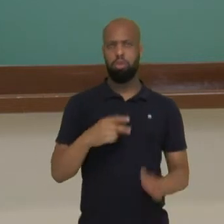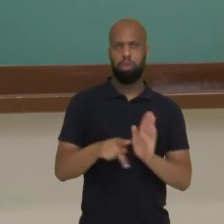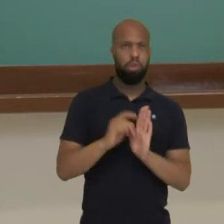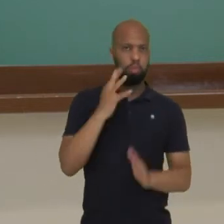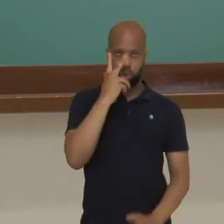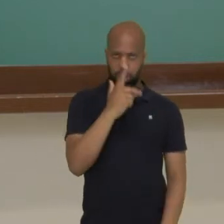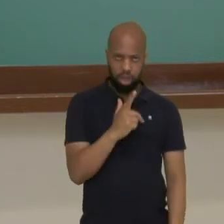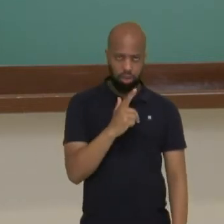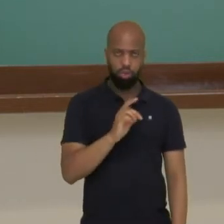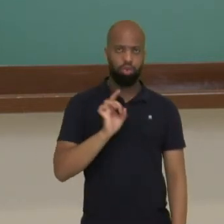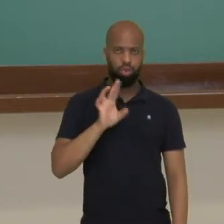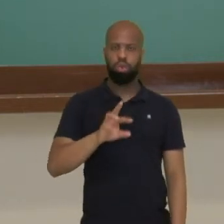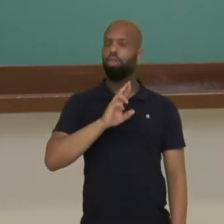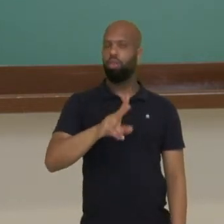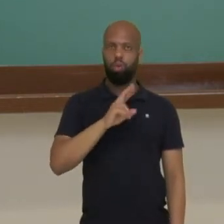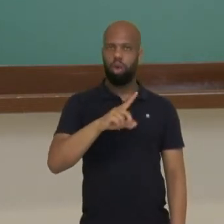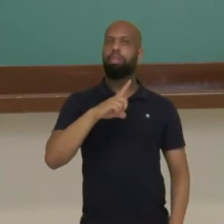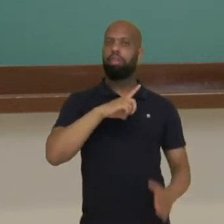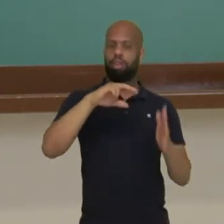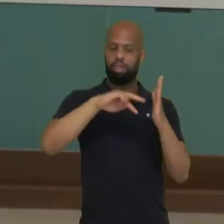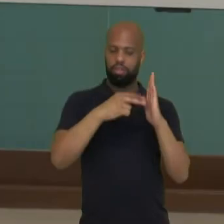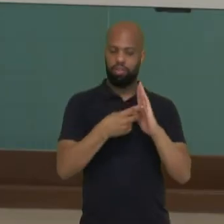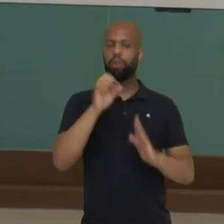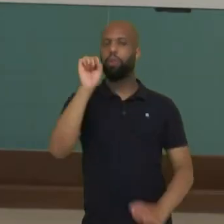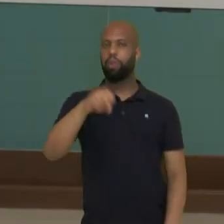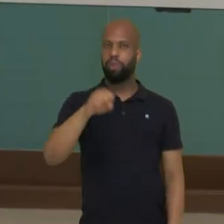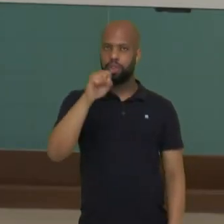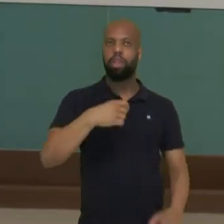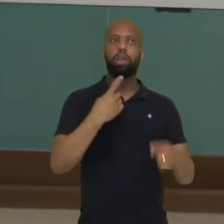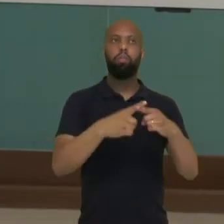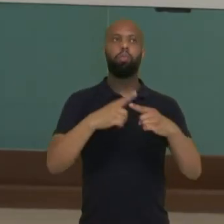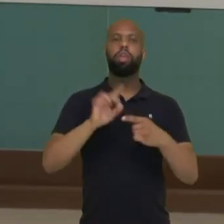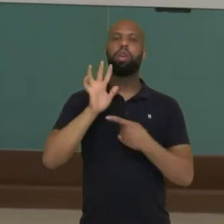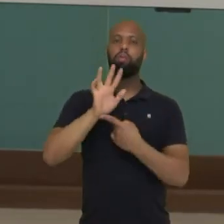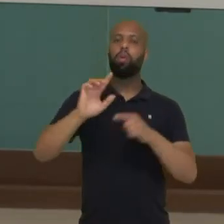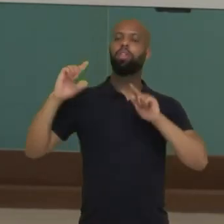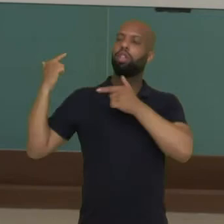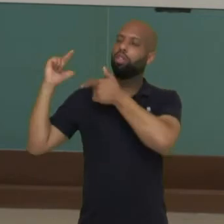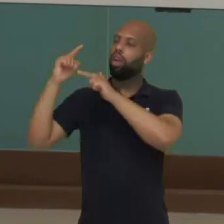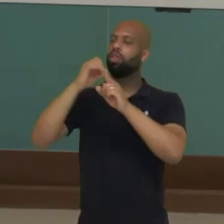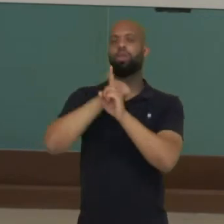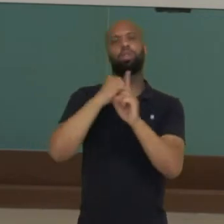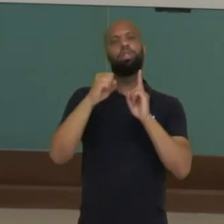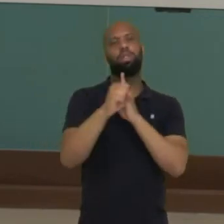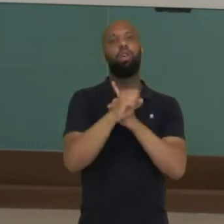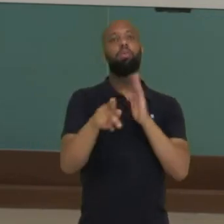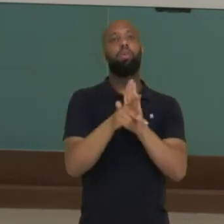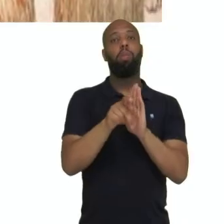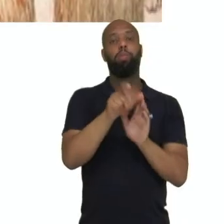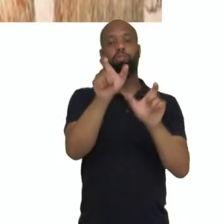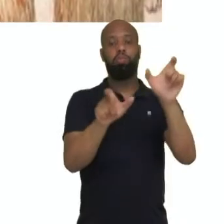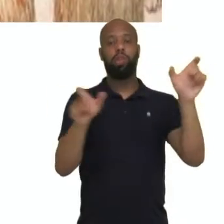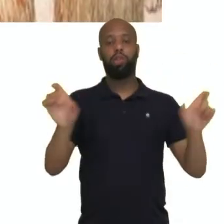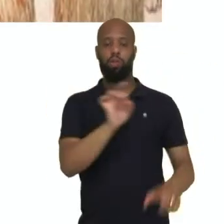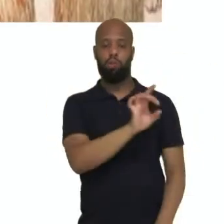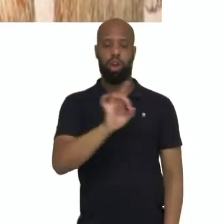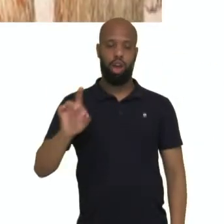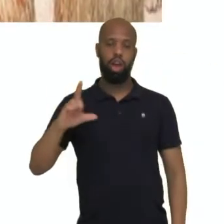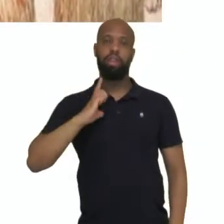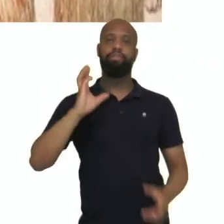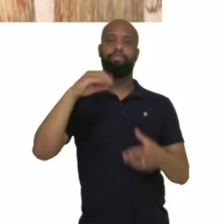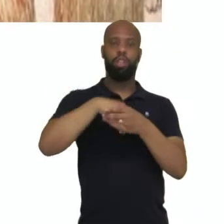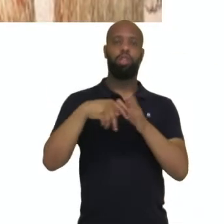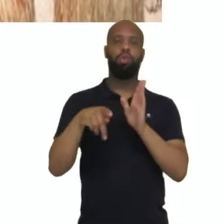só adereços. Elas apontam a tradição social dos indivíduos e estão presentes nos